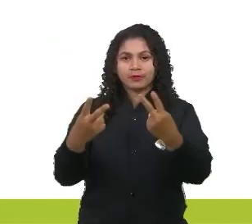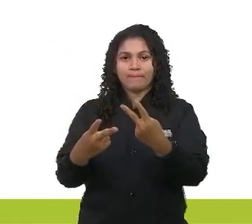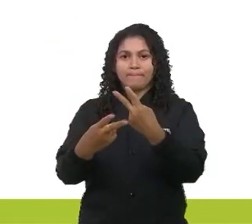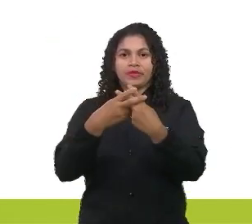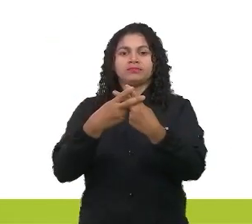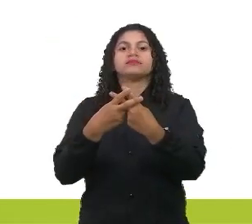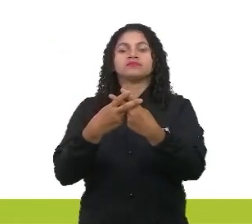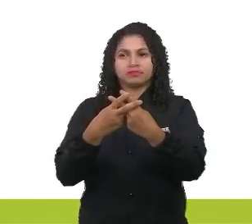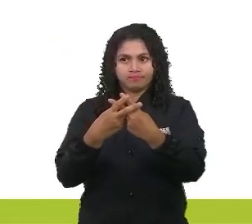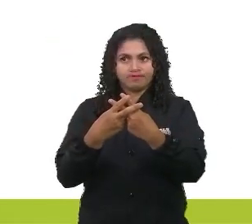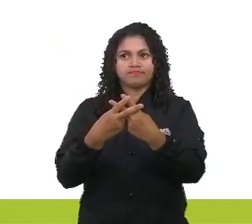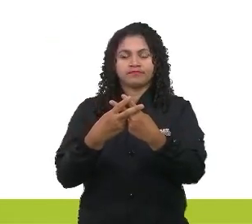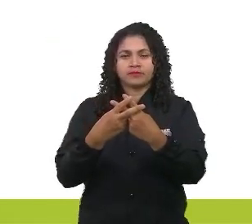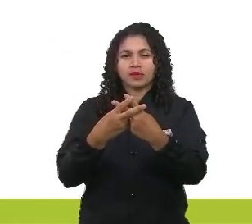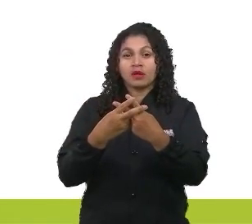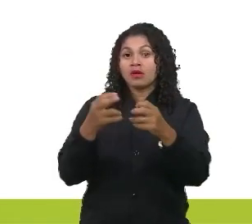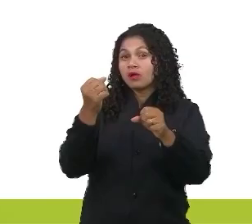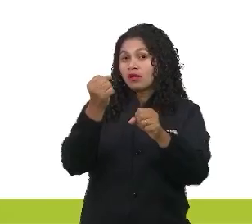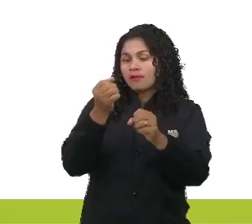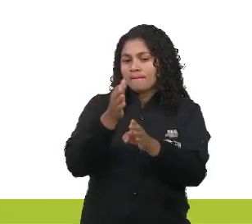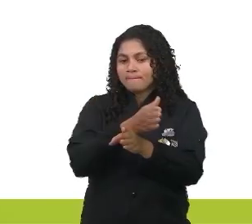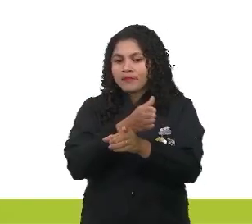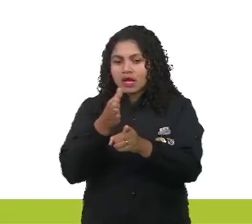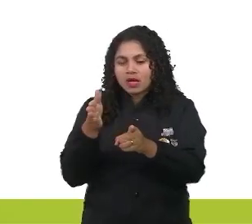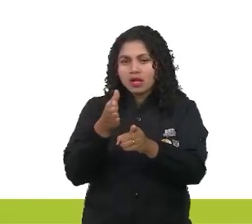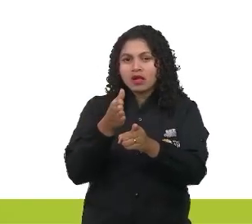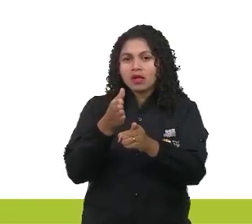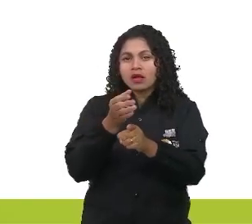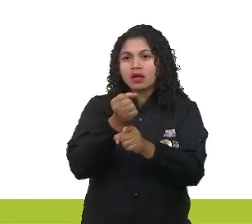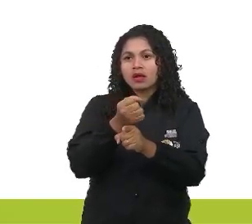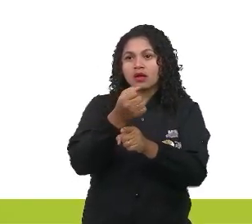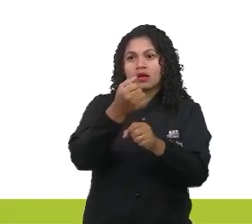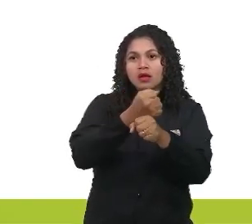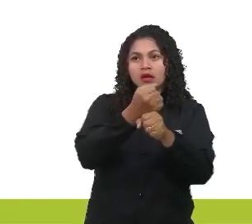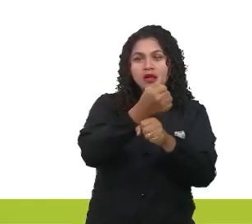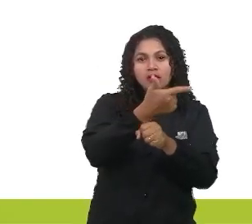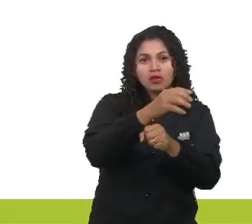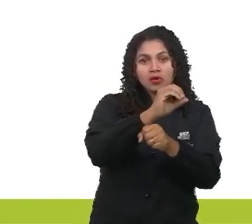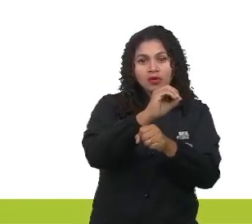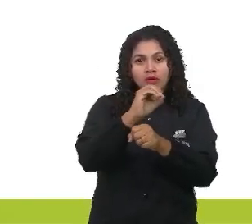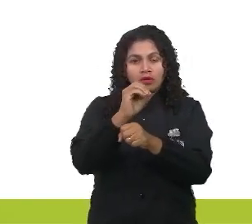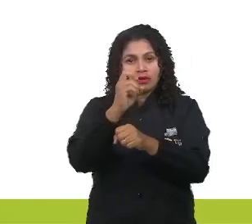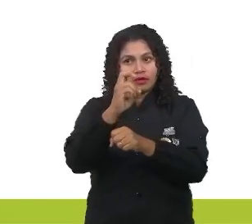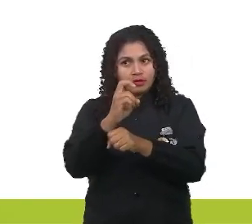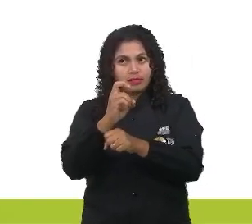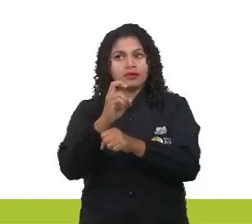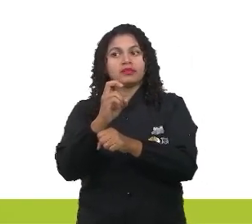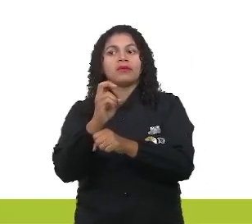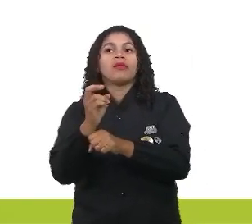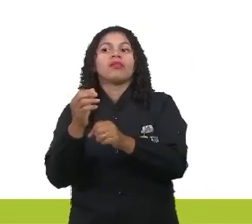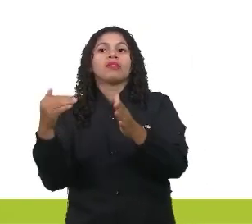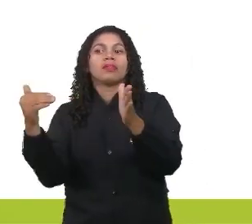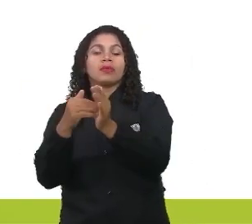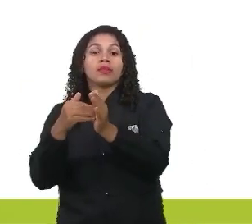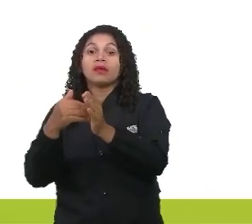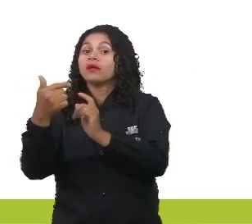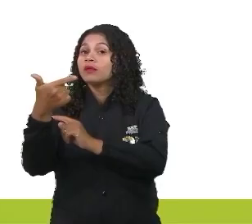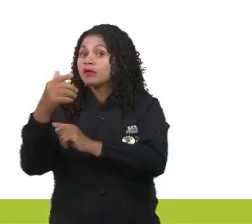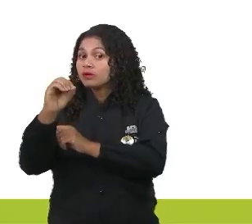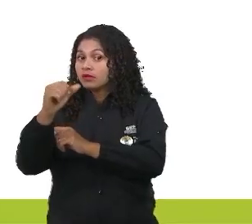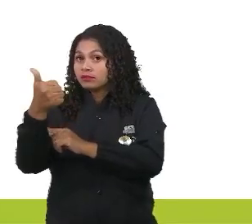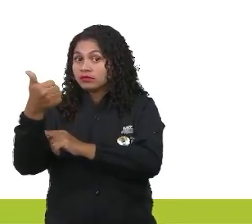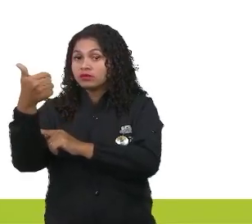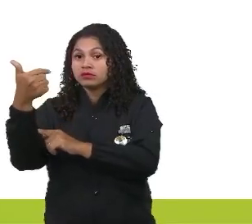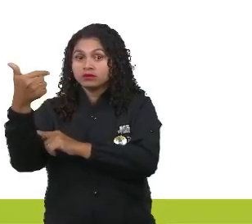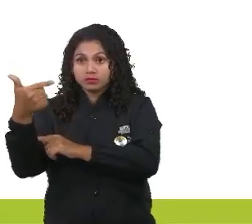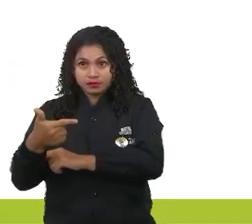encarcerada entre 2005 e 2012. As análises possibilitaram identificar